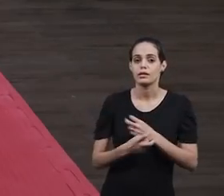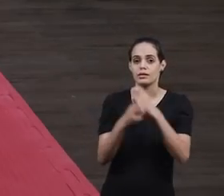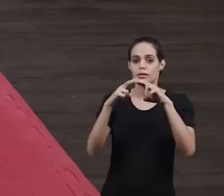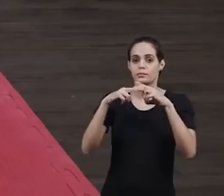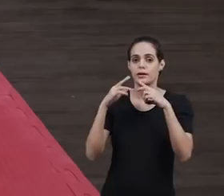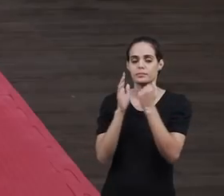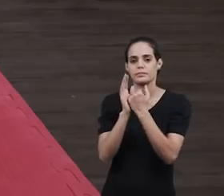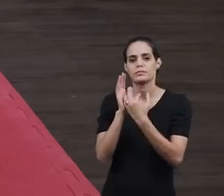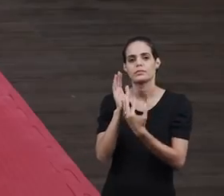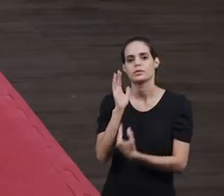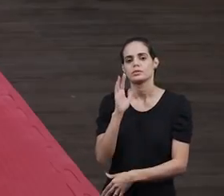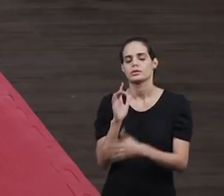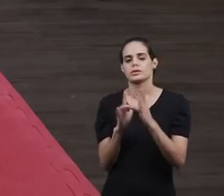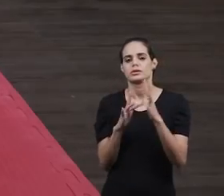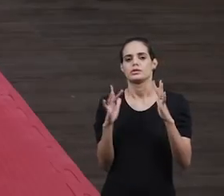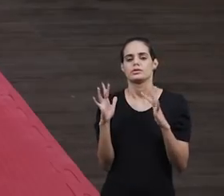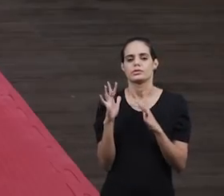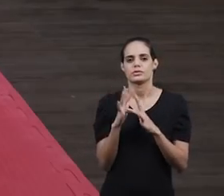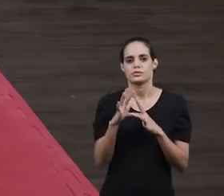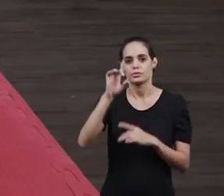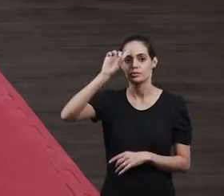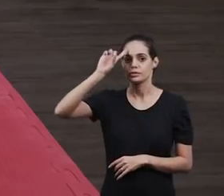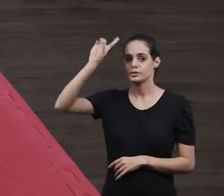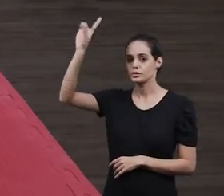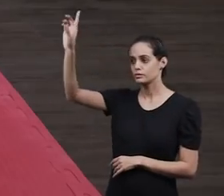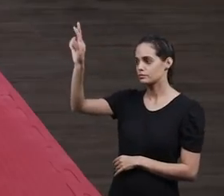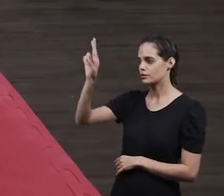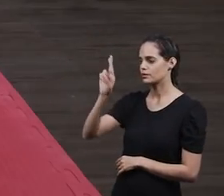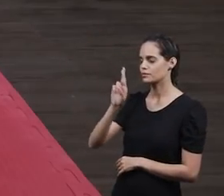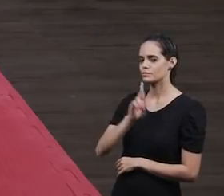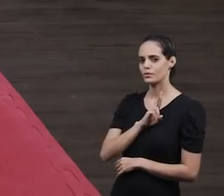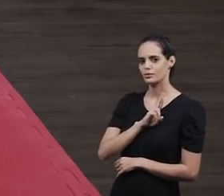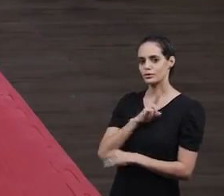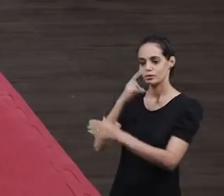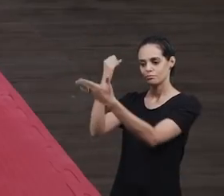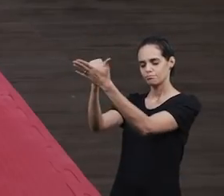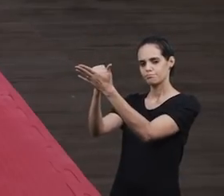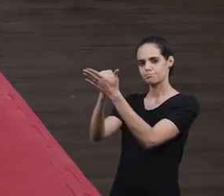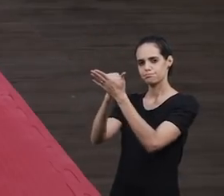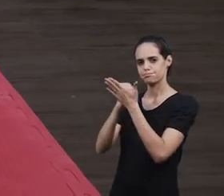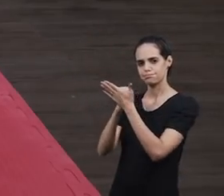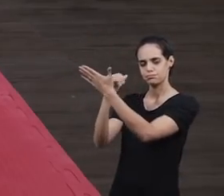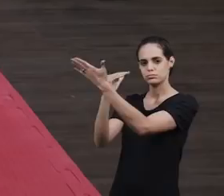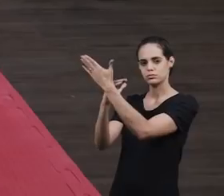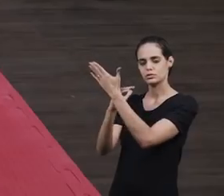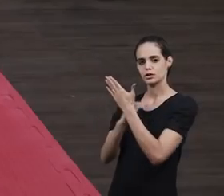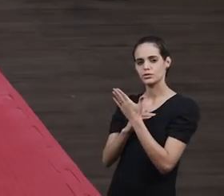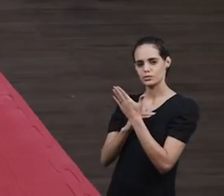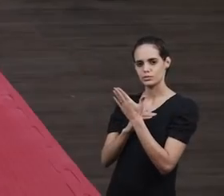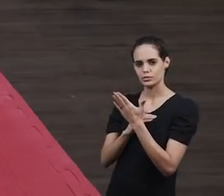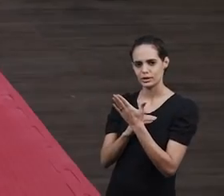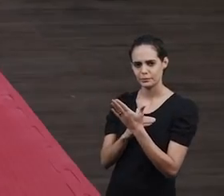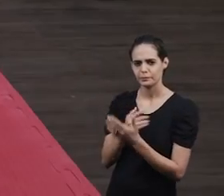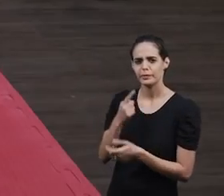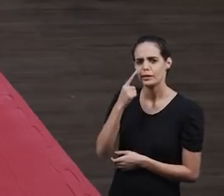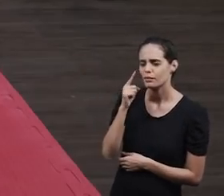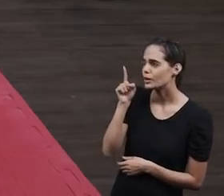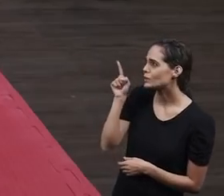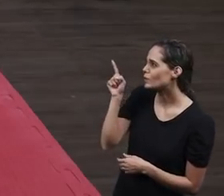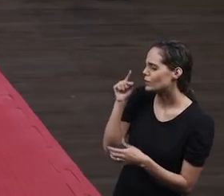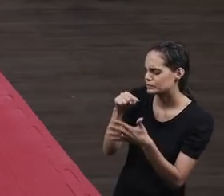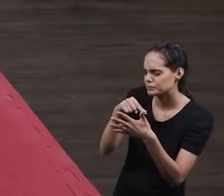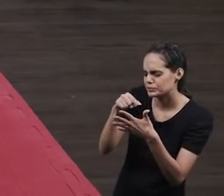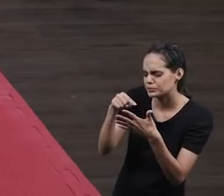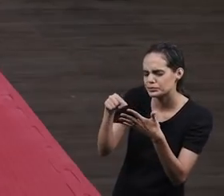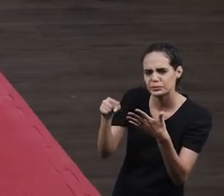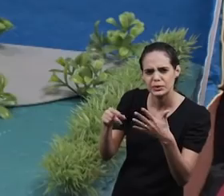Jesus, porque quando a gente clama, Deus ouve a nossa oração e nos socorre. E tudo isso aqui, ó, que quer nos